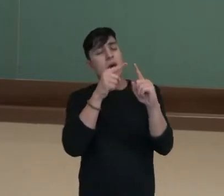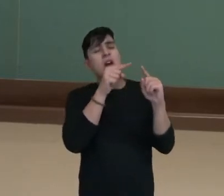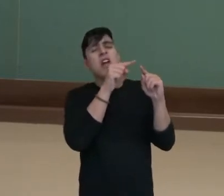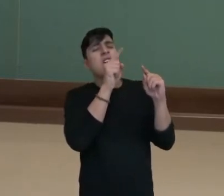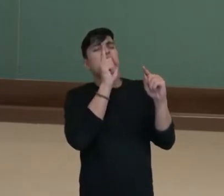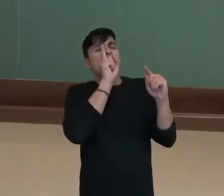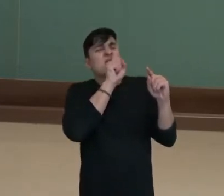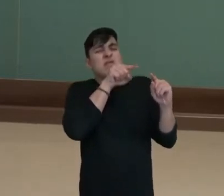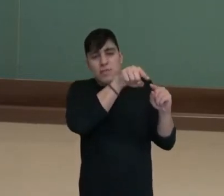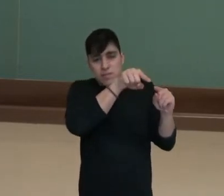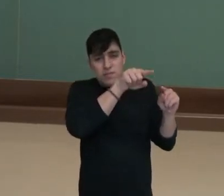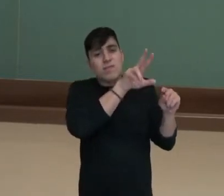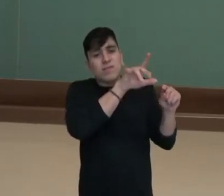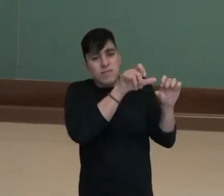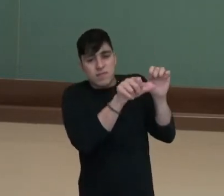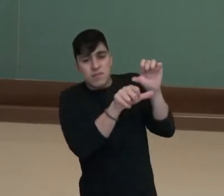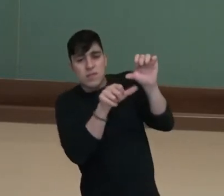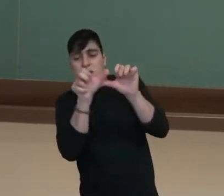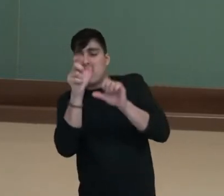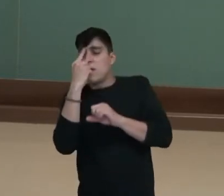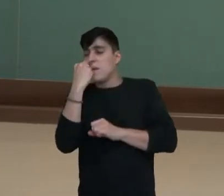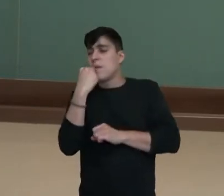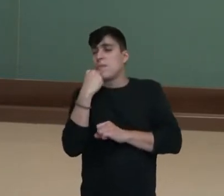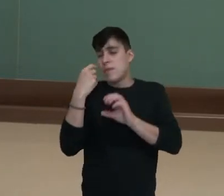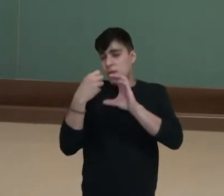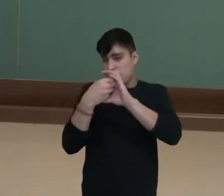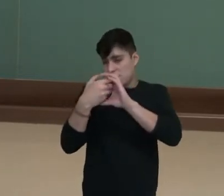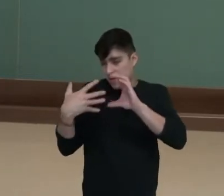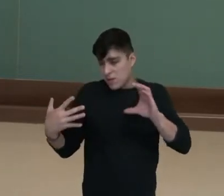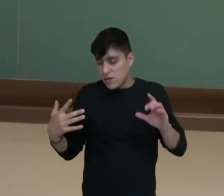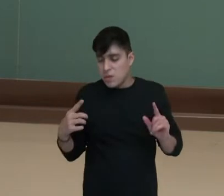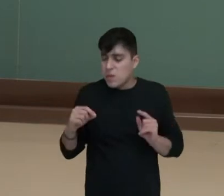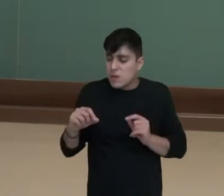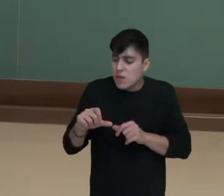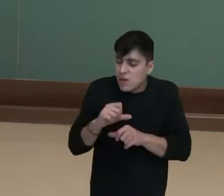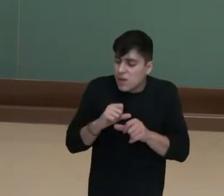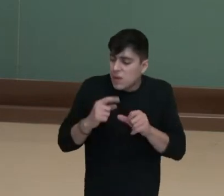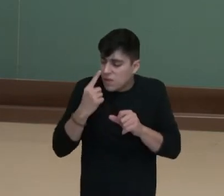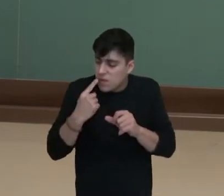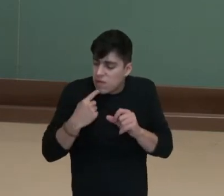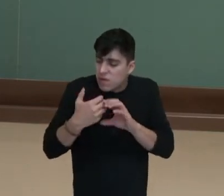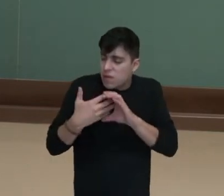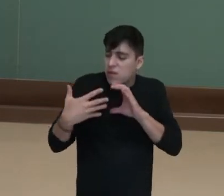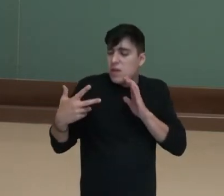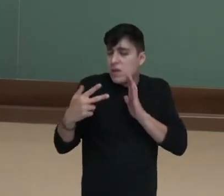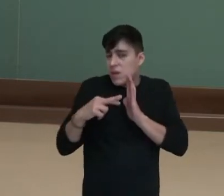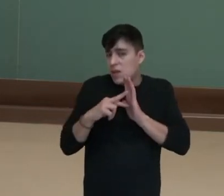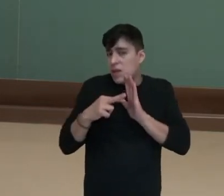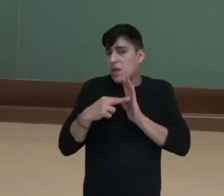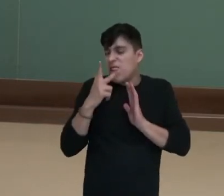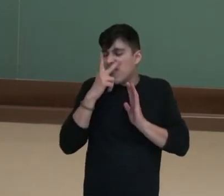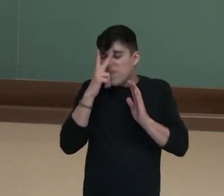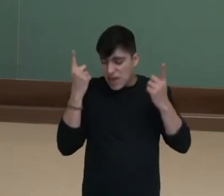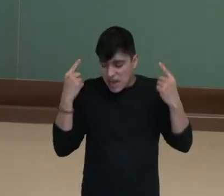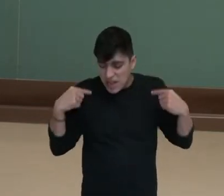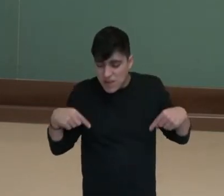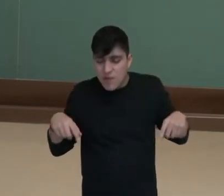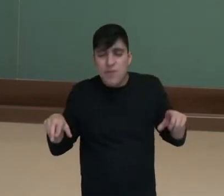aí vai ter uma alteração fenotípica. O que é alteração fenotípica mesmo? É a aparência física.